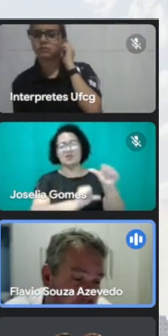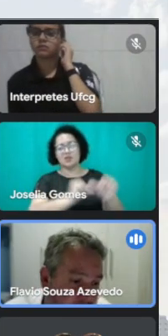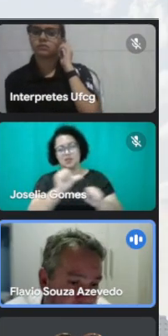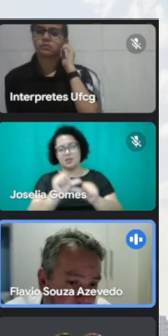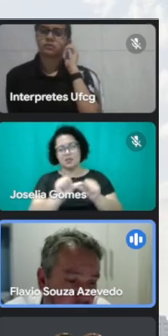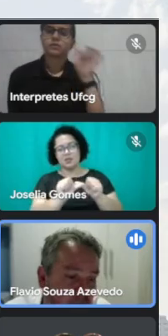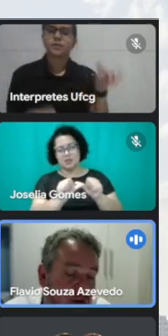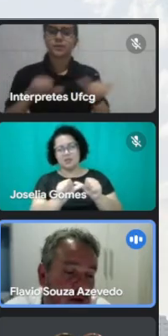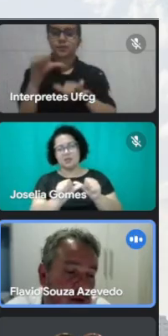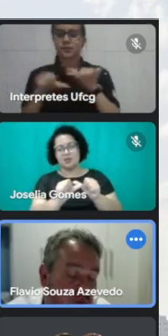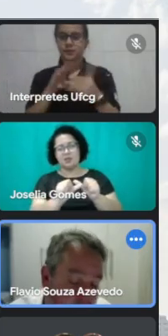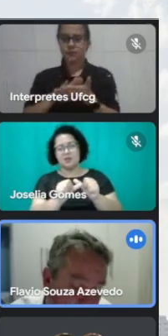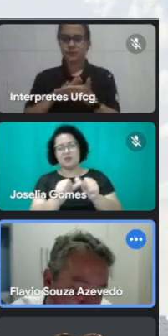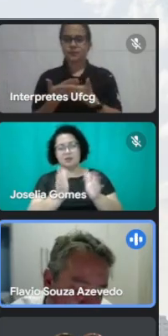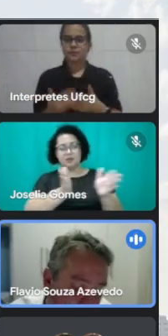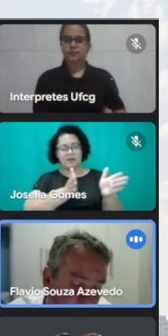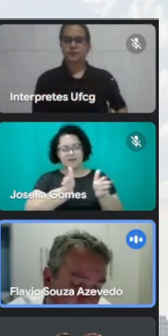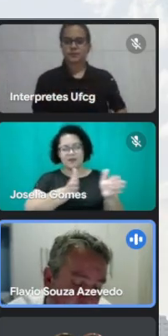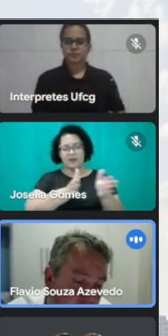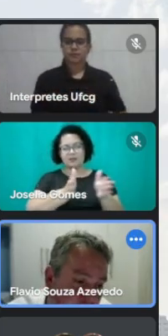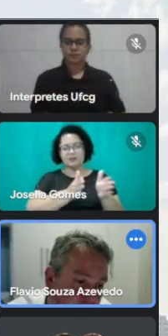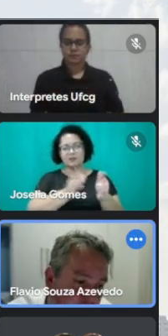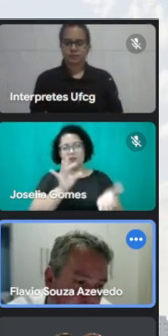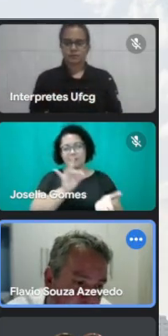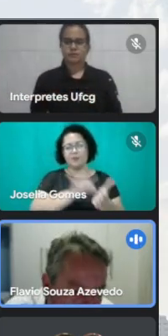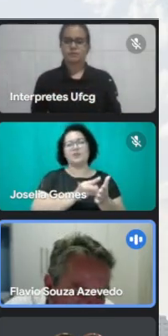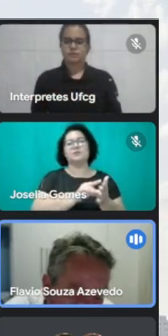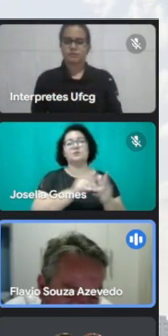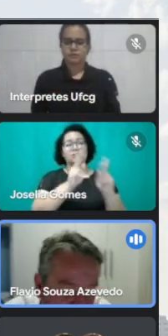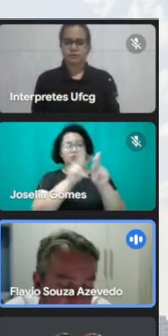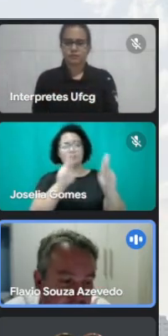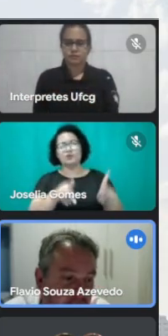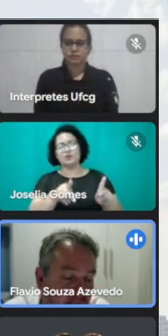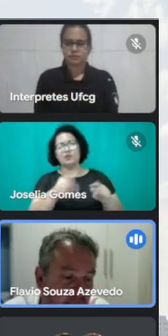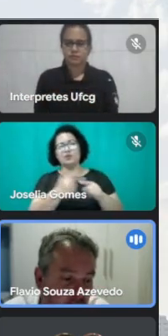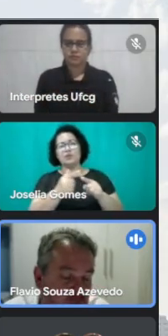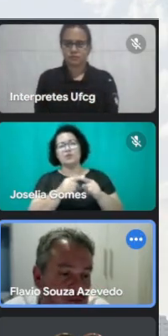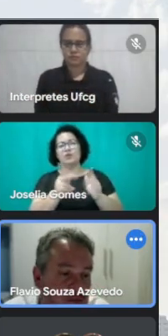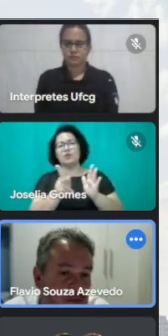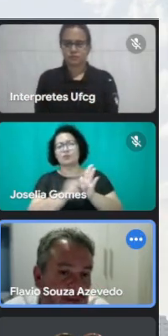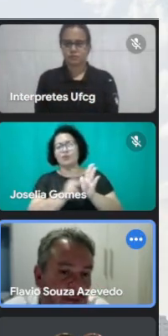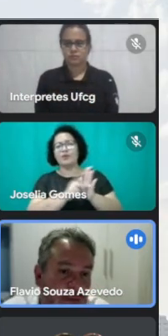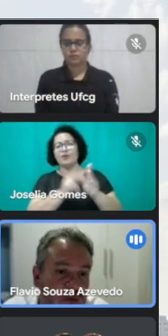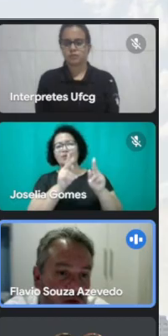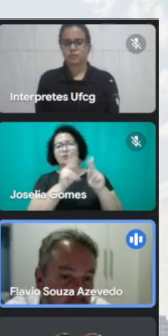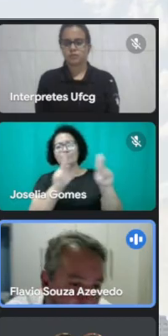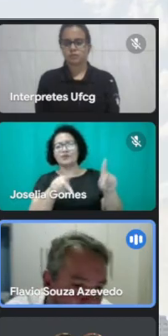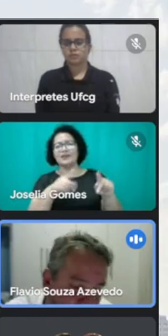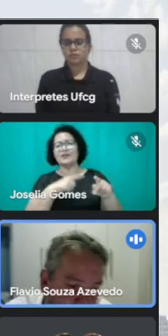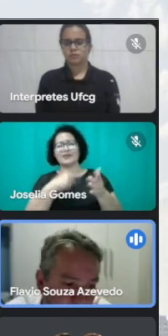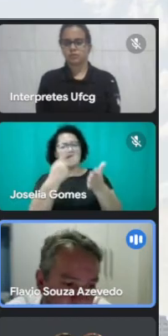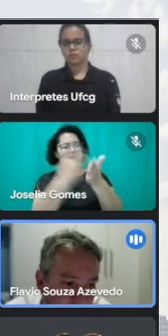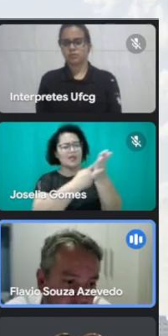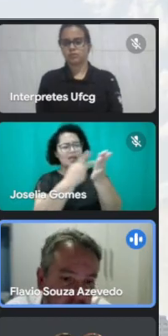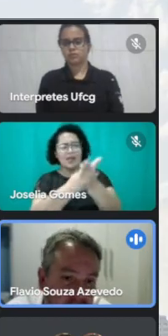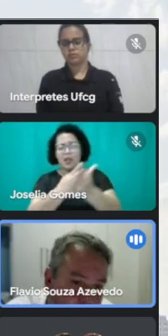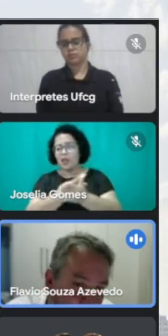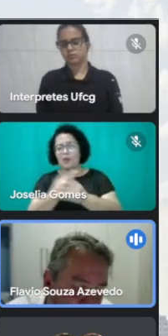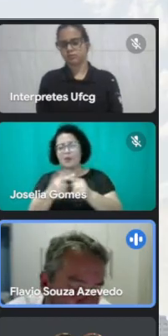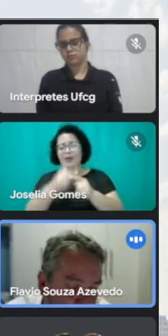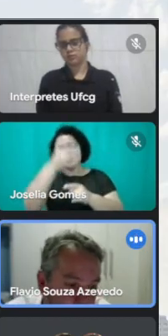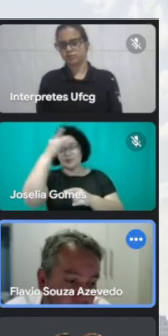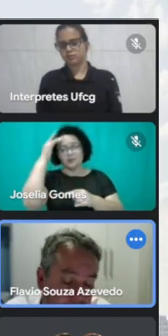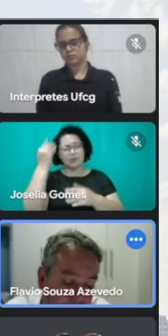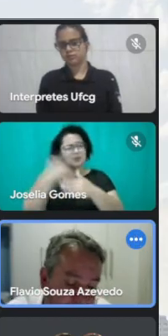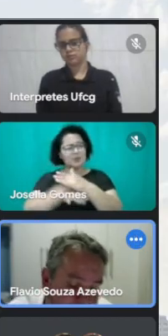de implementação dos projetos, porque o próprio projeto tinha erro. O pessoal não é acostumado a fazer isso, não sabe